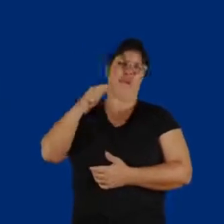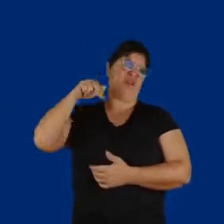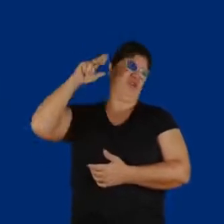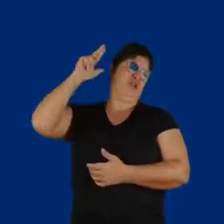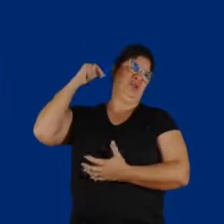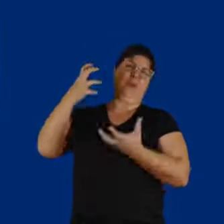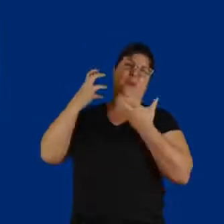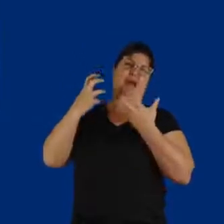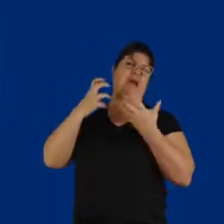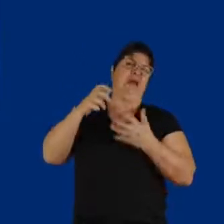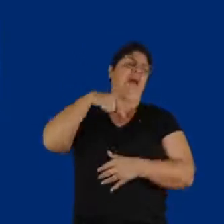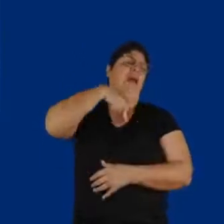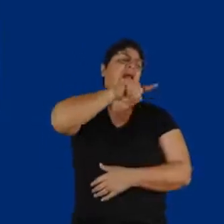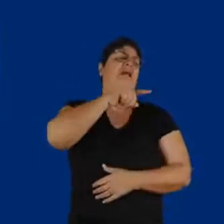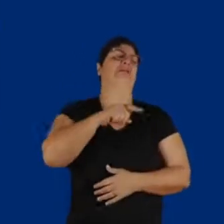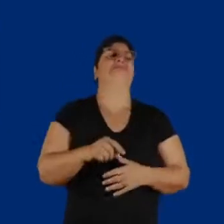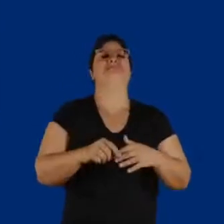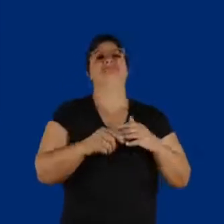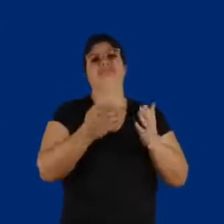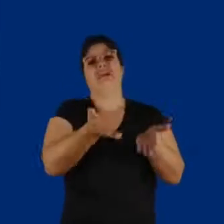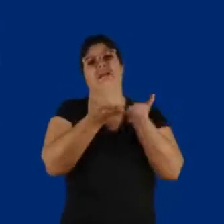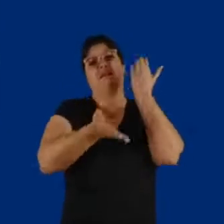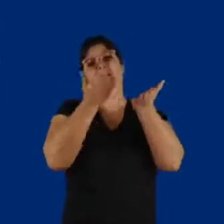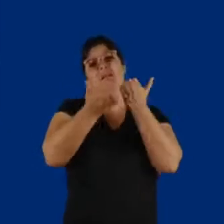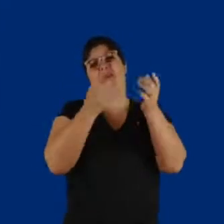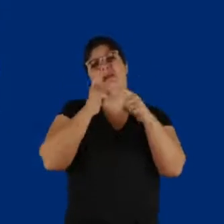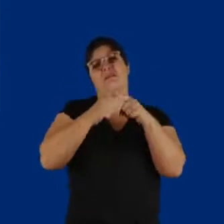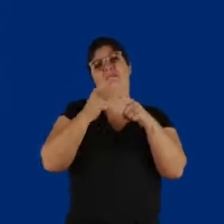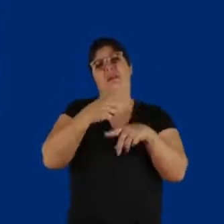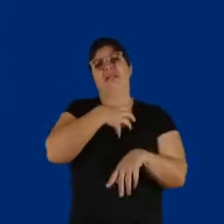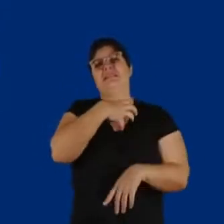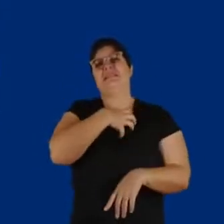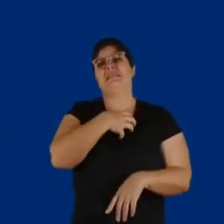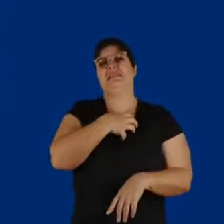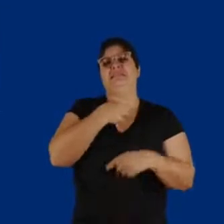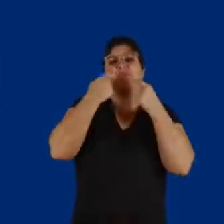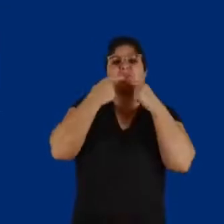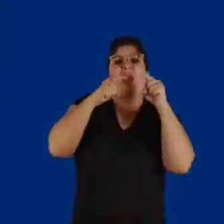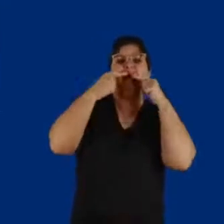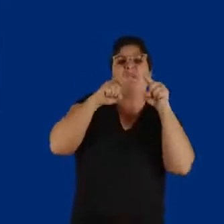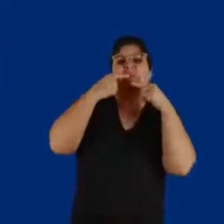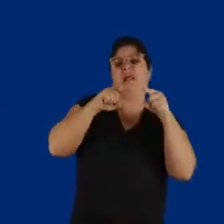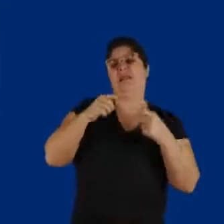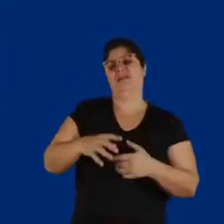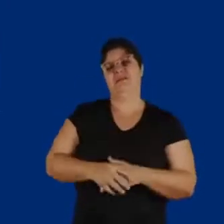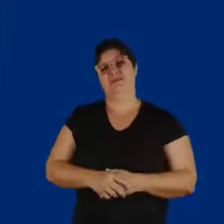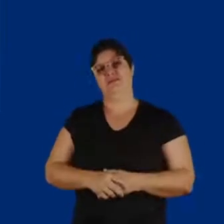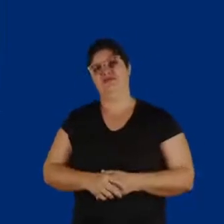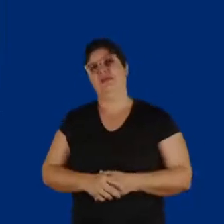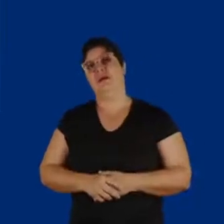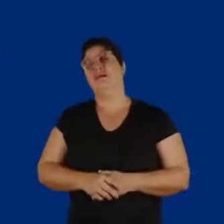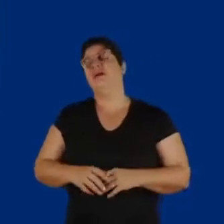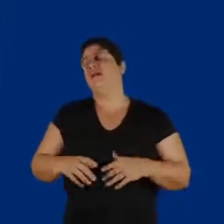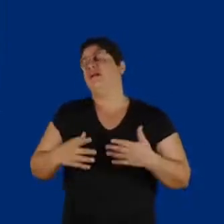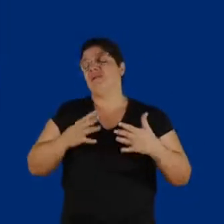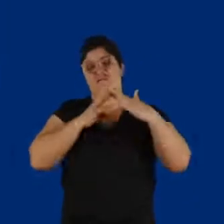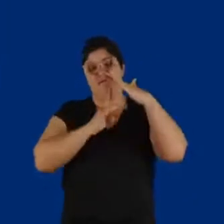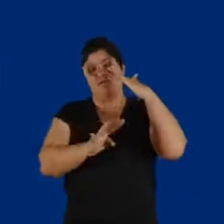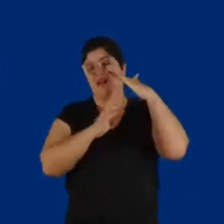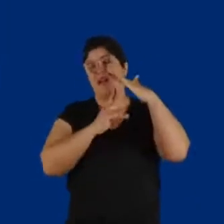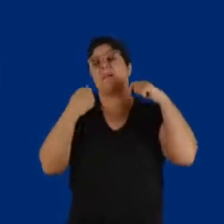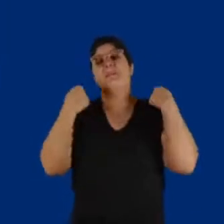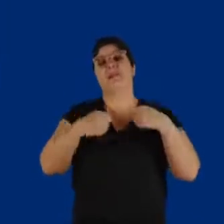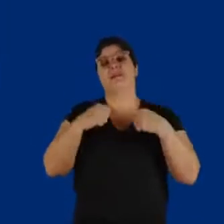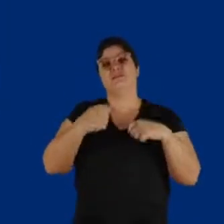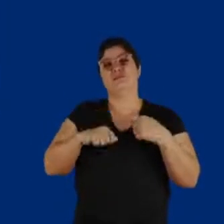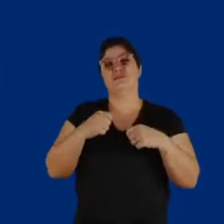criticados, estavam sofrendo. Leave their children behind. E muitos deles tiveram que migrar e deixar as crianças para